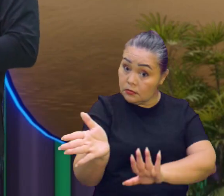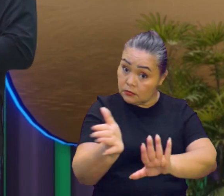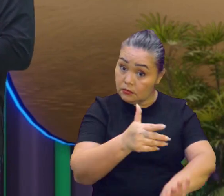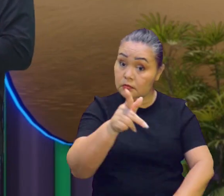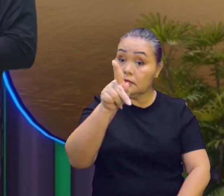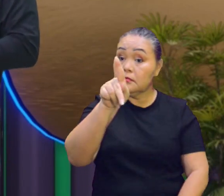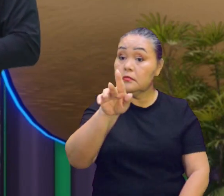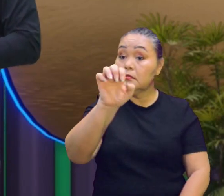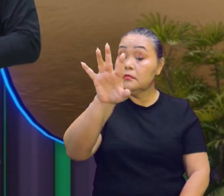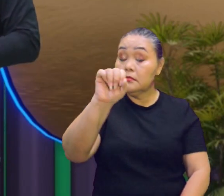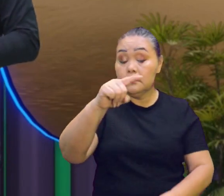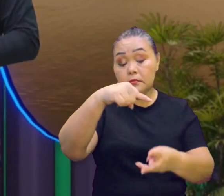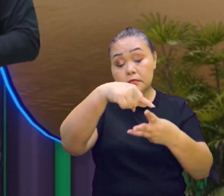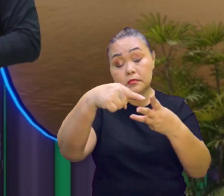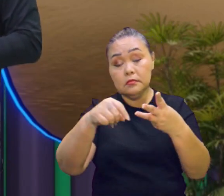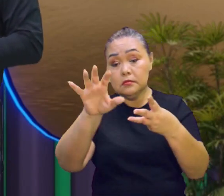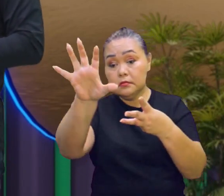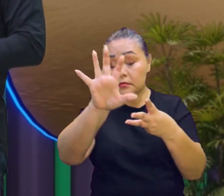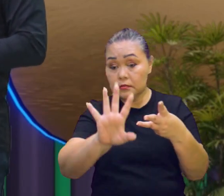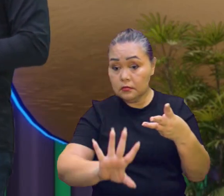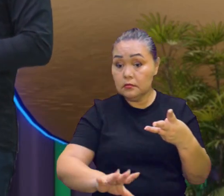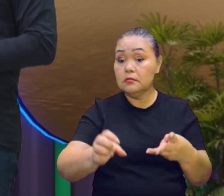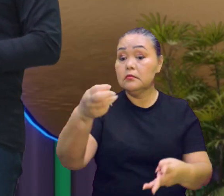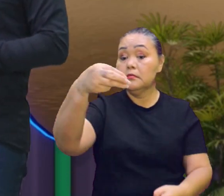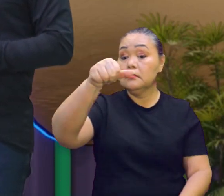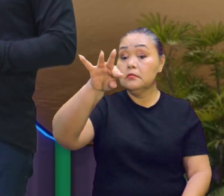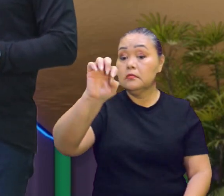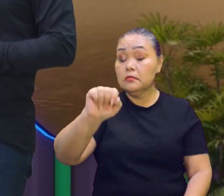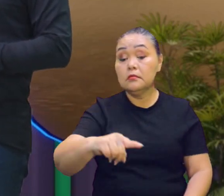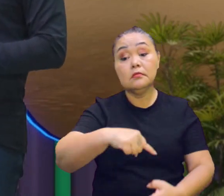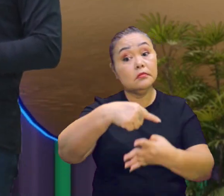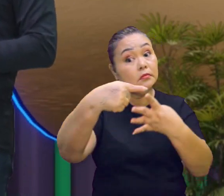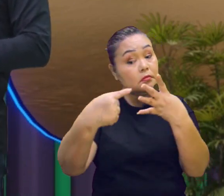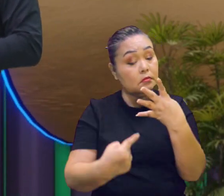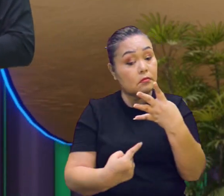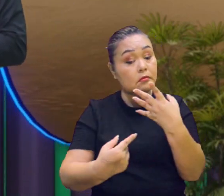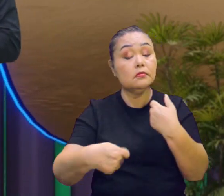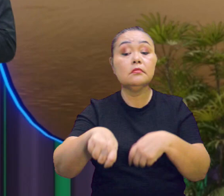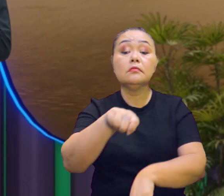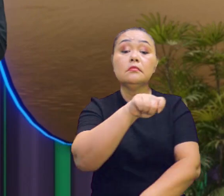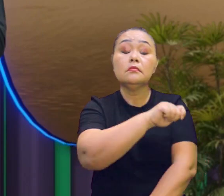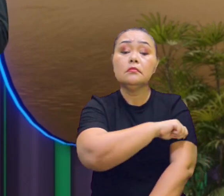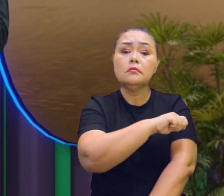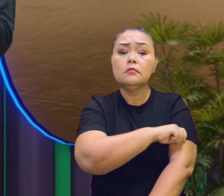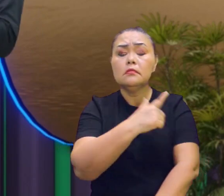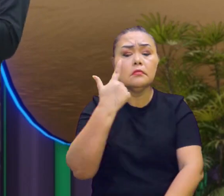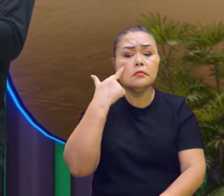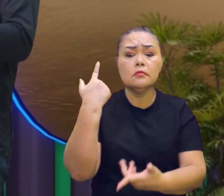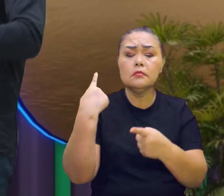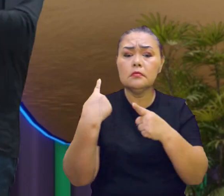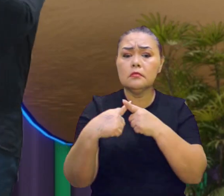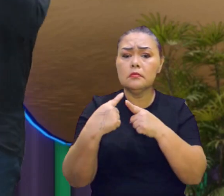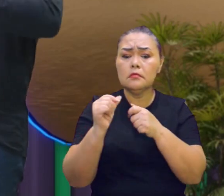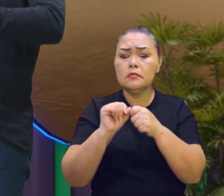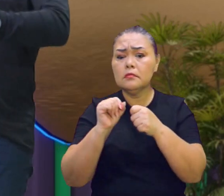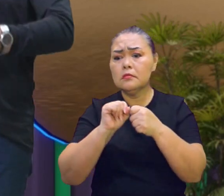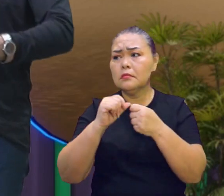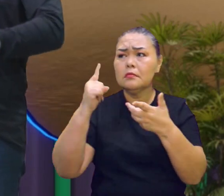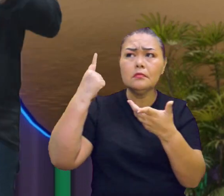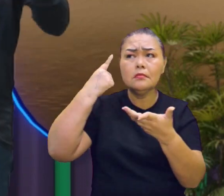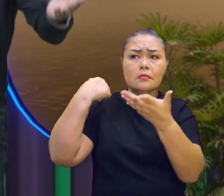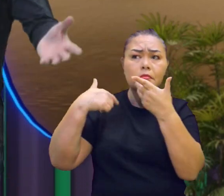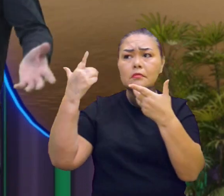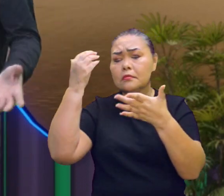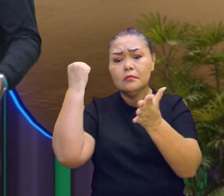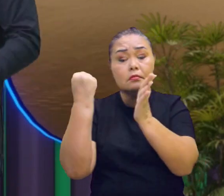são 3, e a de Milton Santos, que são 4. Ok, galerinha? Aí o aluno pode perguntar, mas professor, por que então o senhor está ensinando uma que